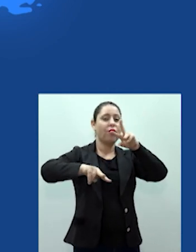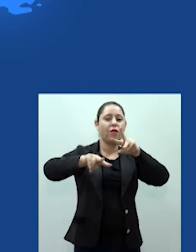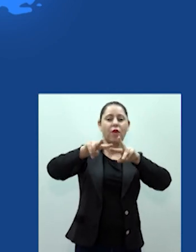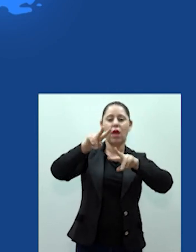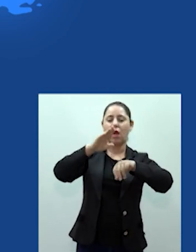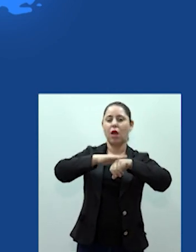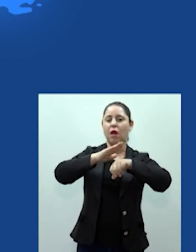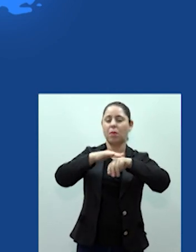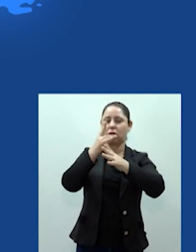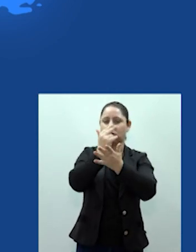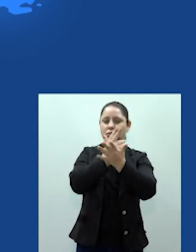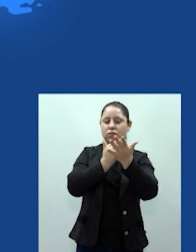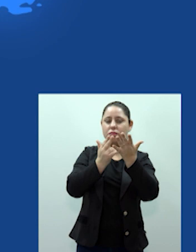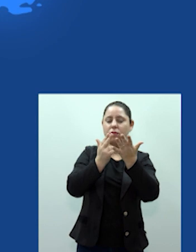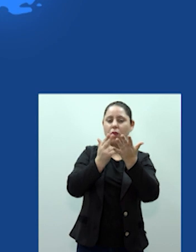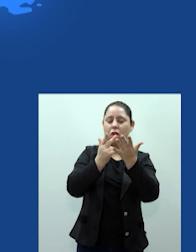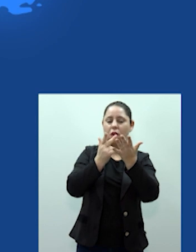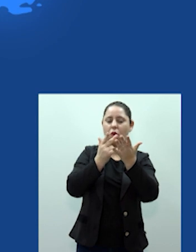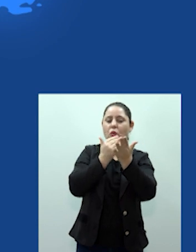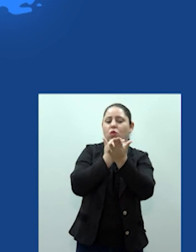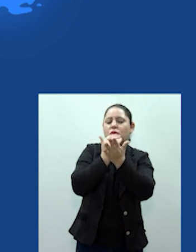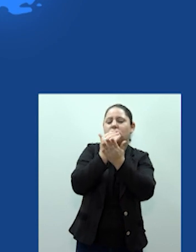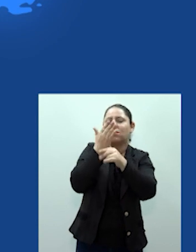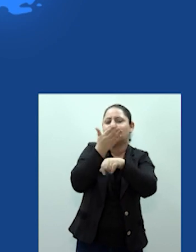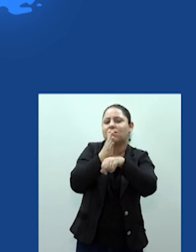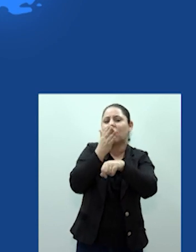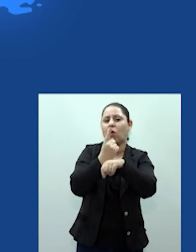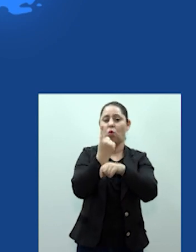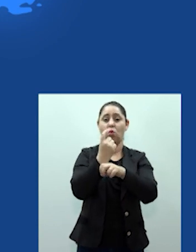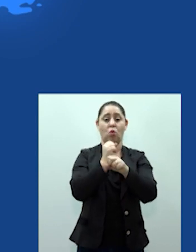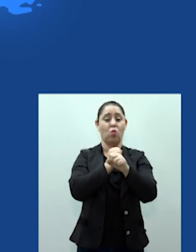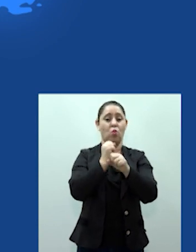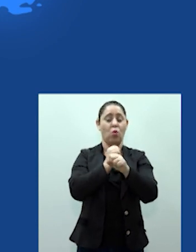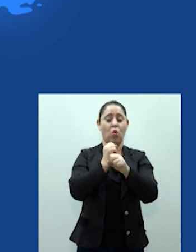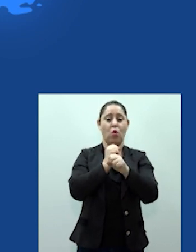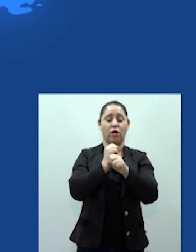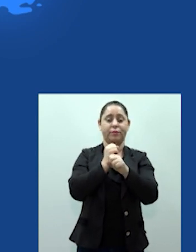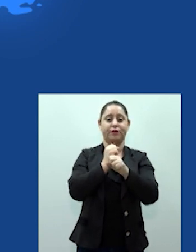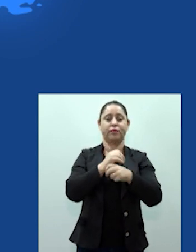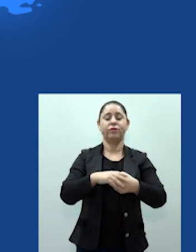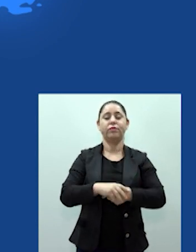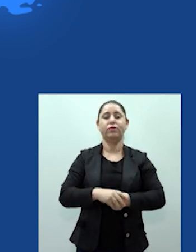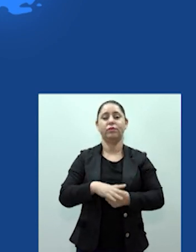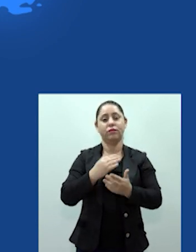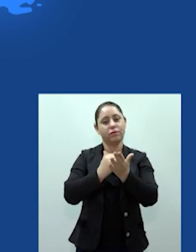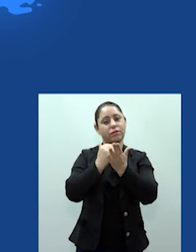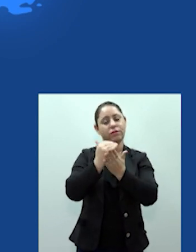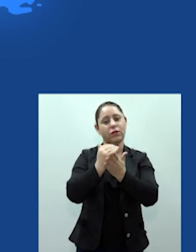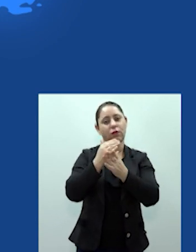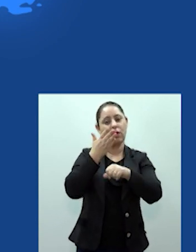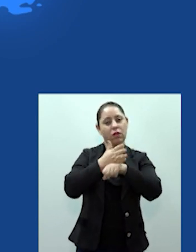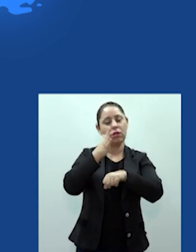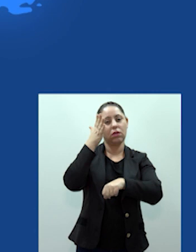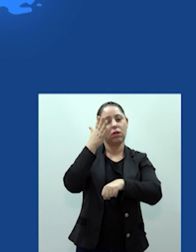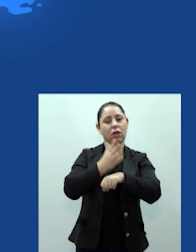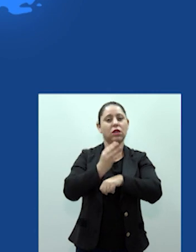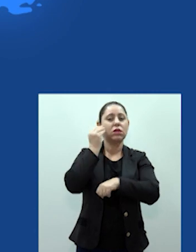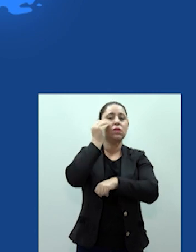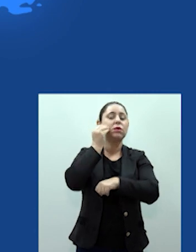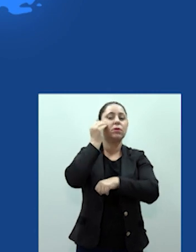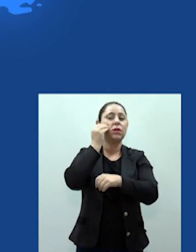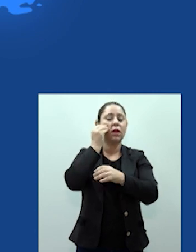os bordados de forma mais artística, eu comecei a me arriscar. Vai fazer um ano agora, foi no meio do ano passado, que eu comecei a